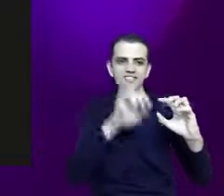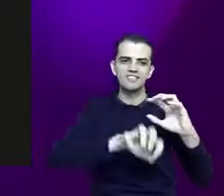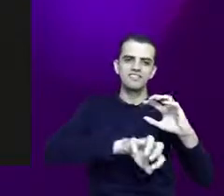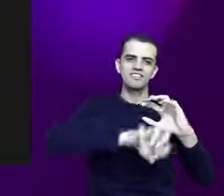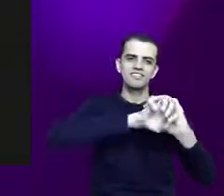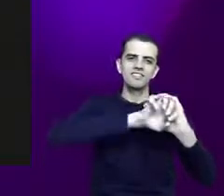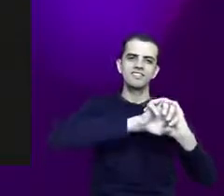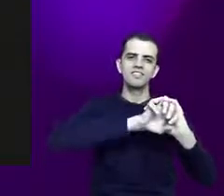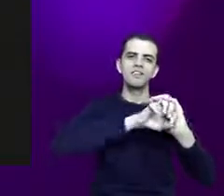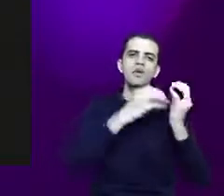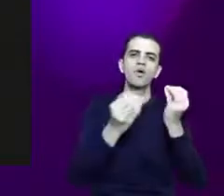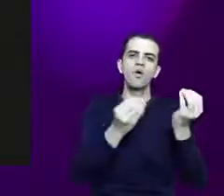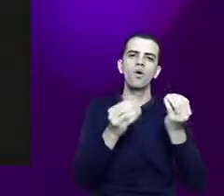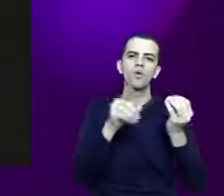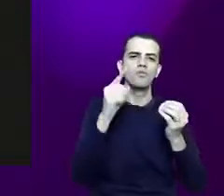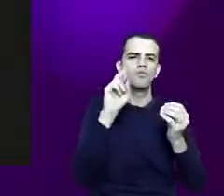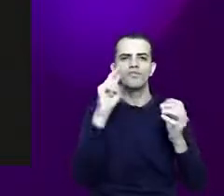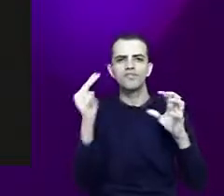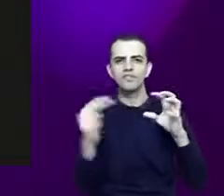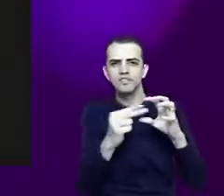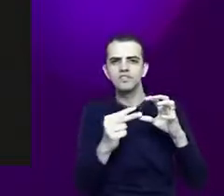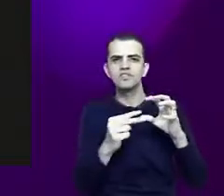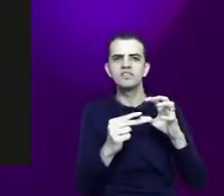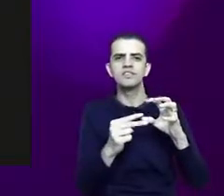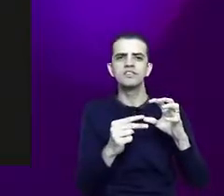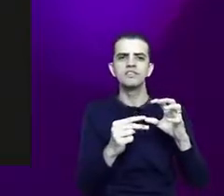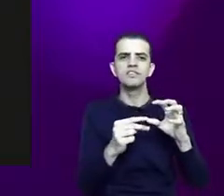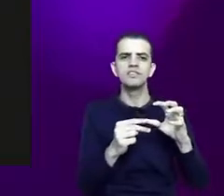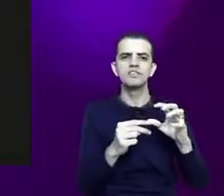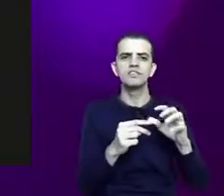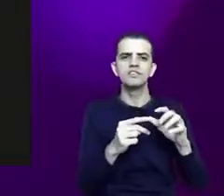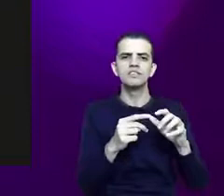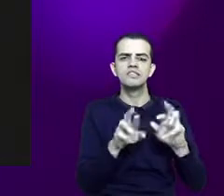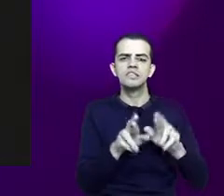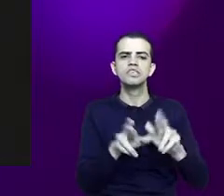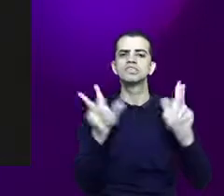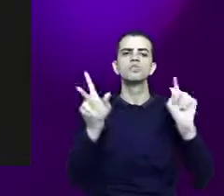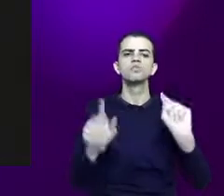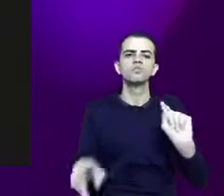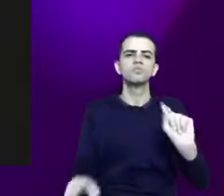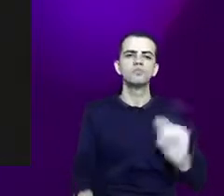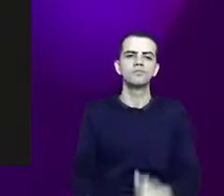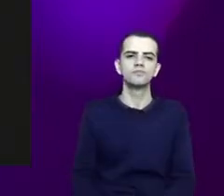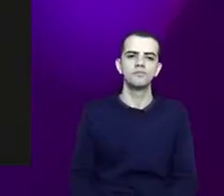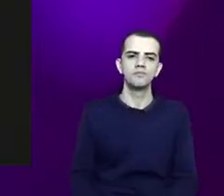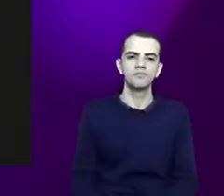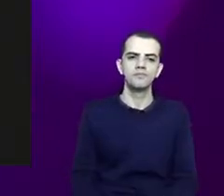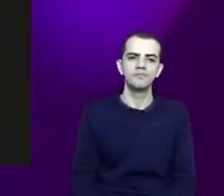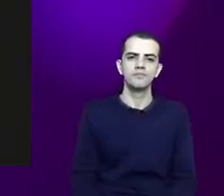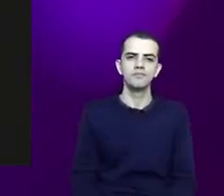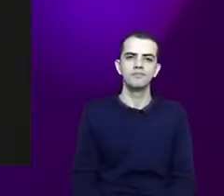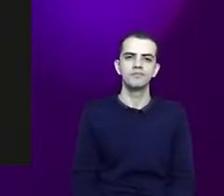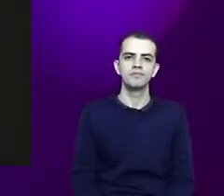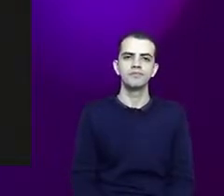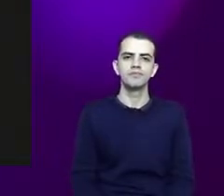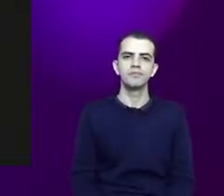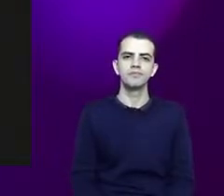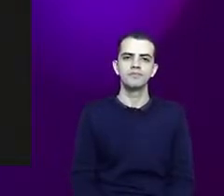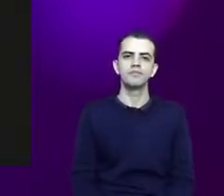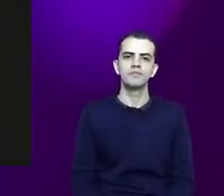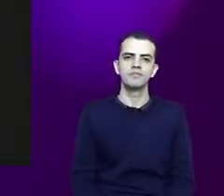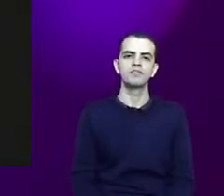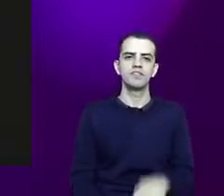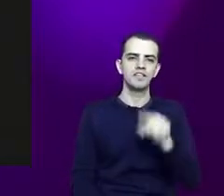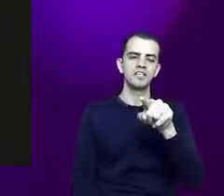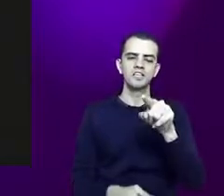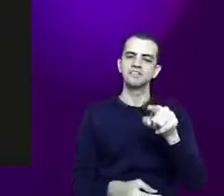que você via? O que você via de diferente nisso aí? Eu acho que aqui mostra bem, acho que essa é uma vantagem,